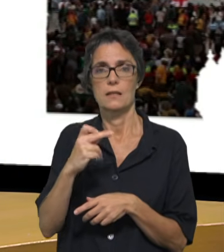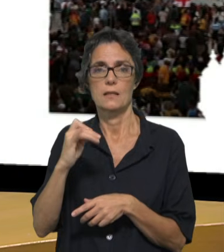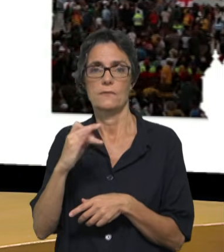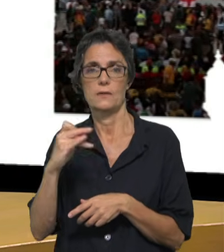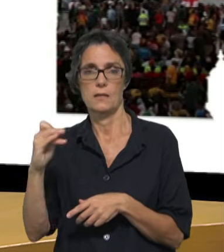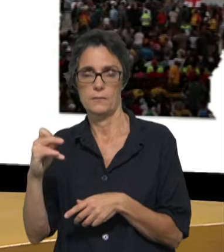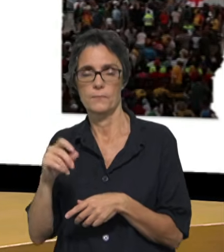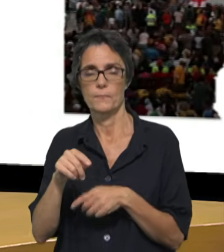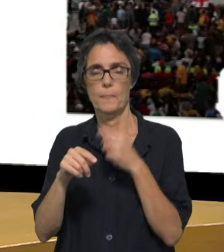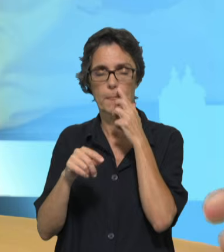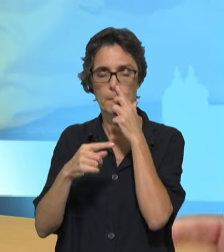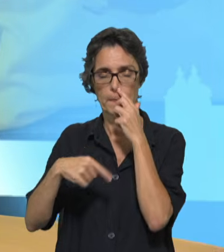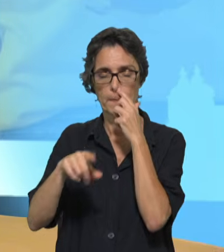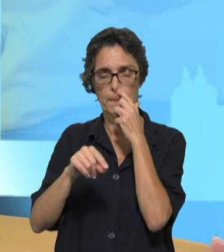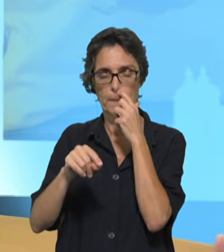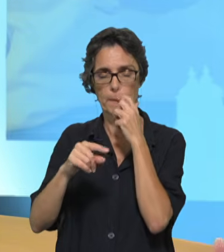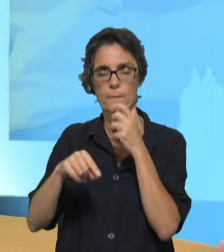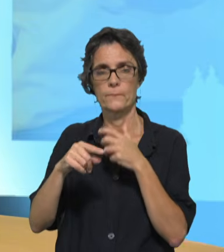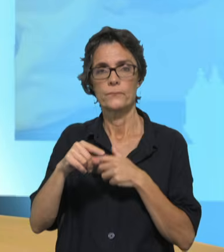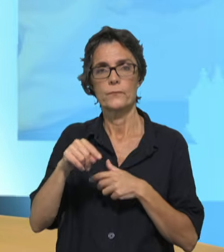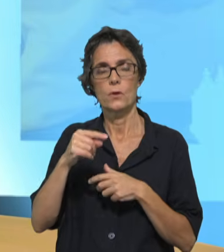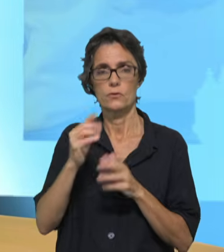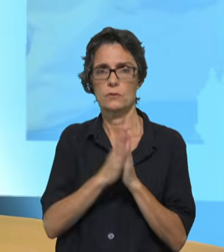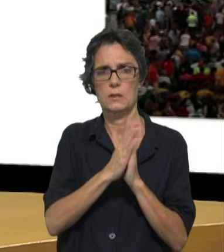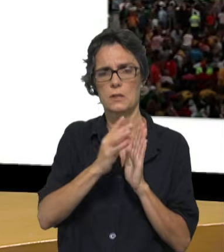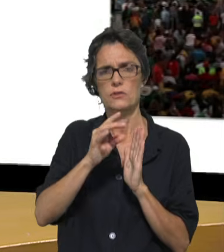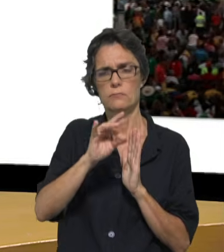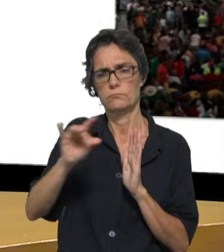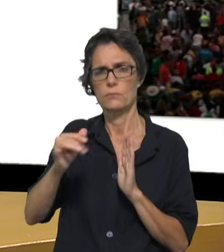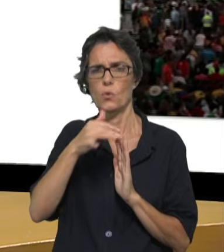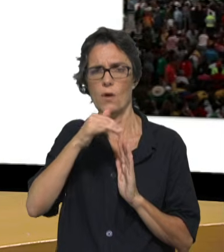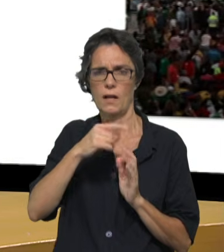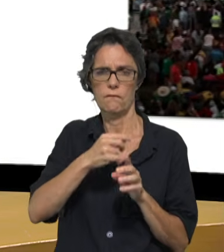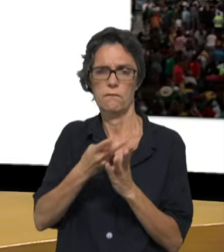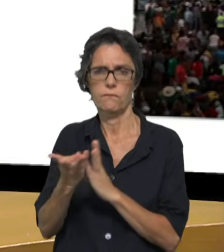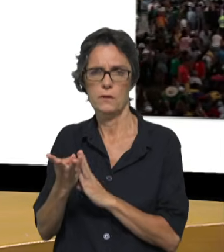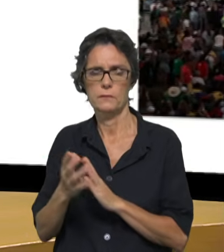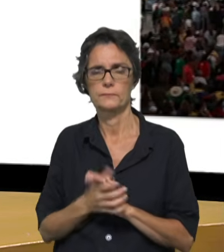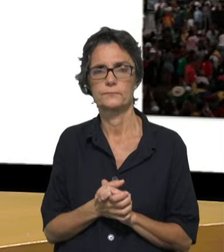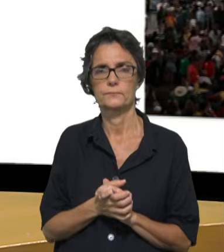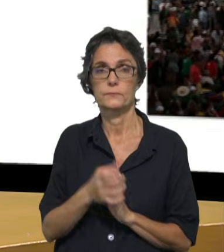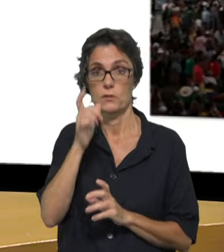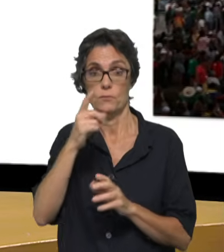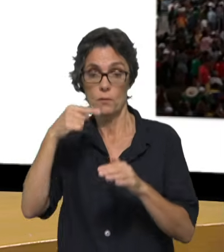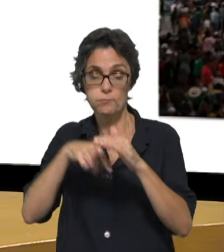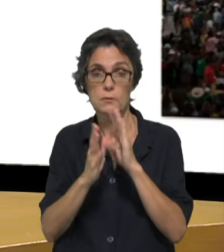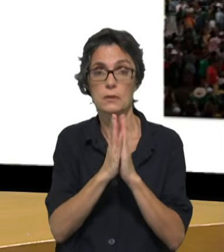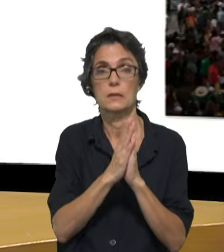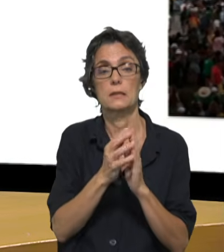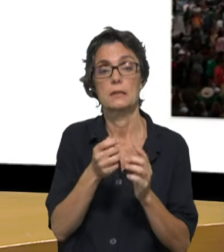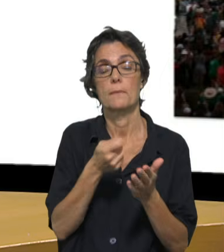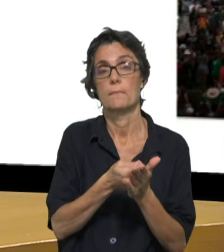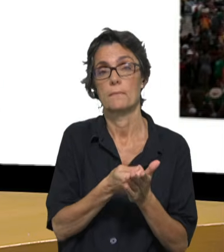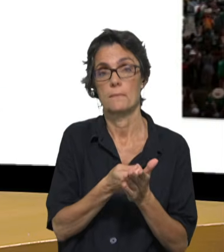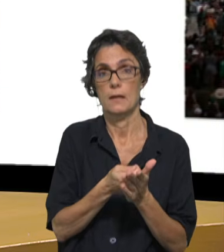noutras igrejas, no Algarve e noutros... Mas, independentemente de se pagar ou não se pode ser clientes, porque há uma